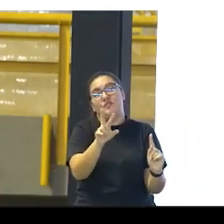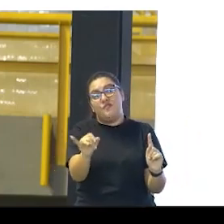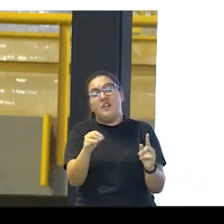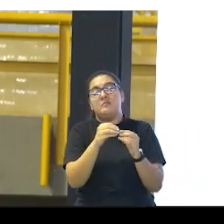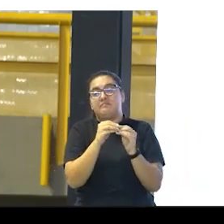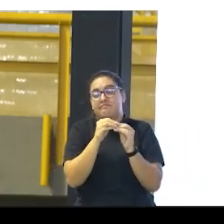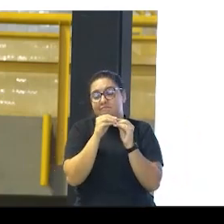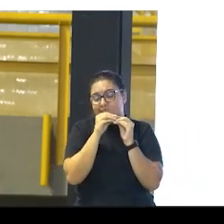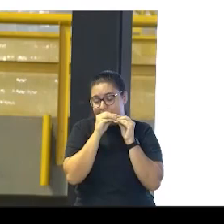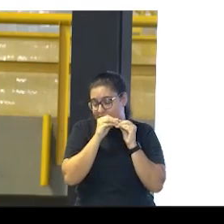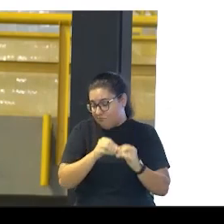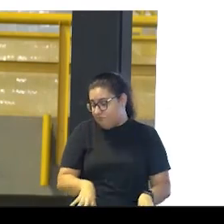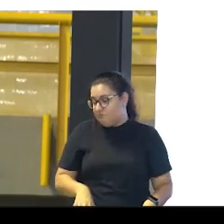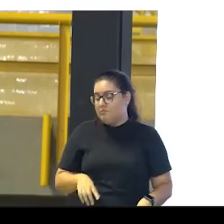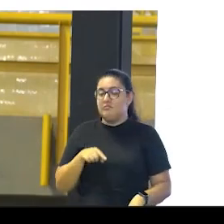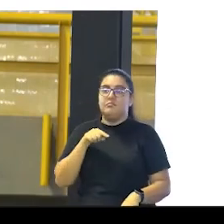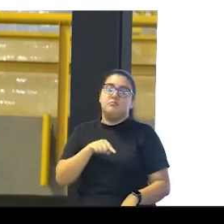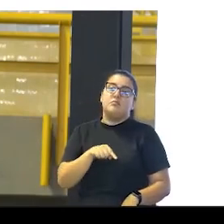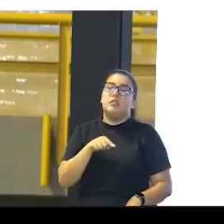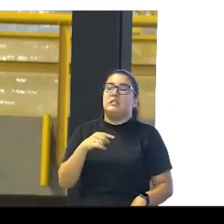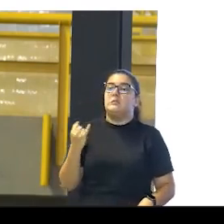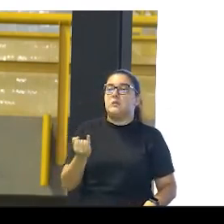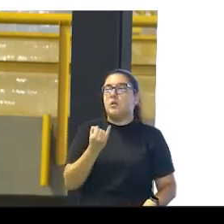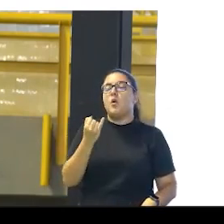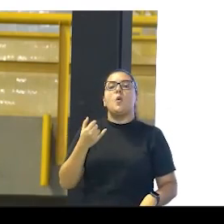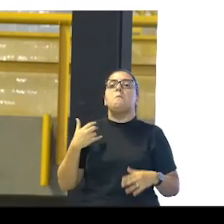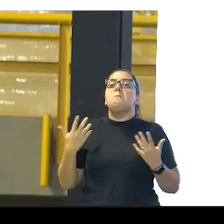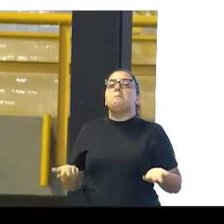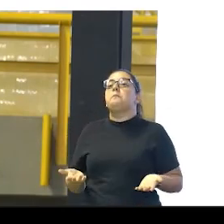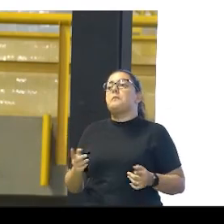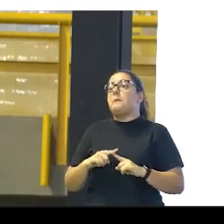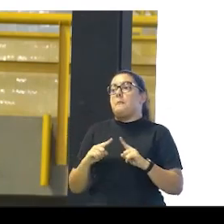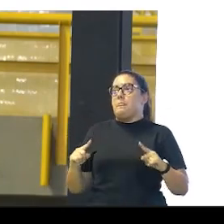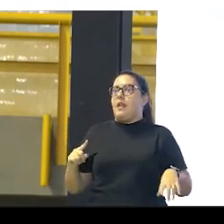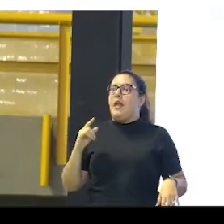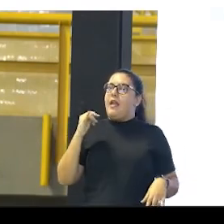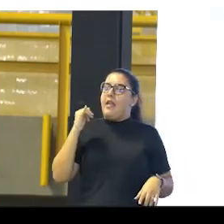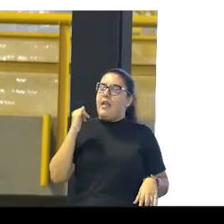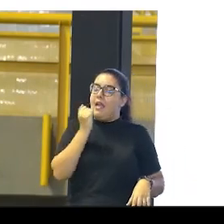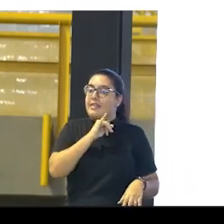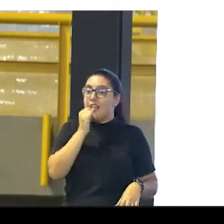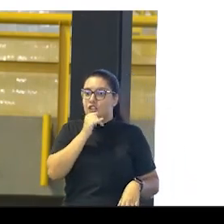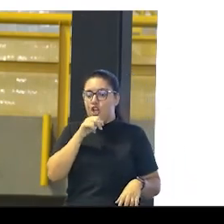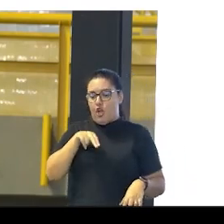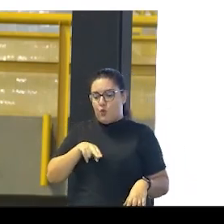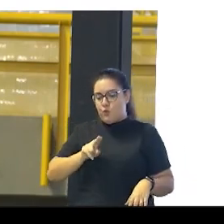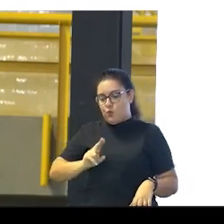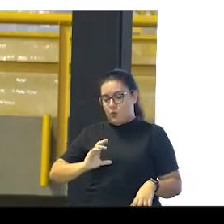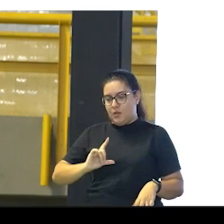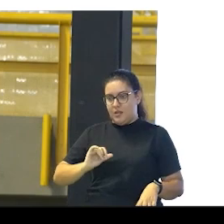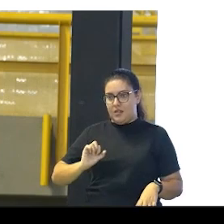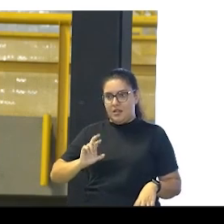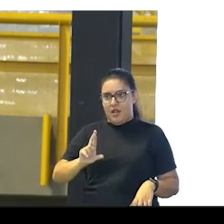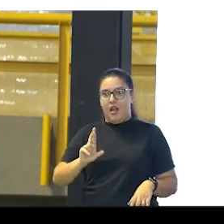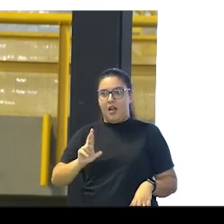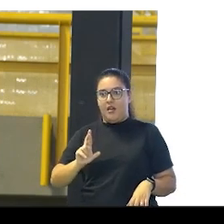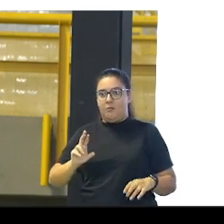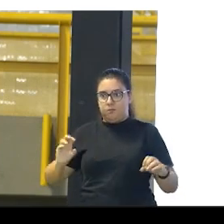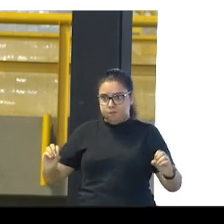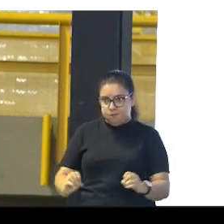dessas fontes que são consideradas vilões. Professor, a energia nuclear, ela entra nesse